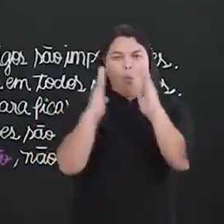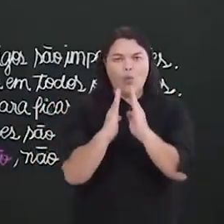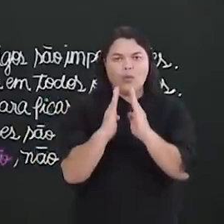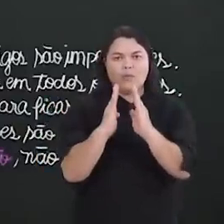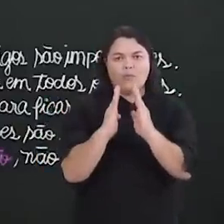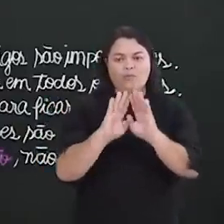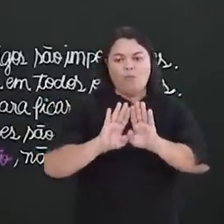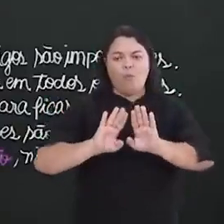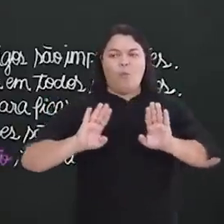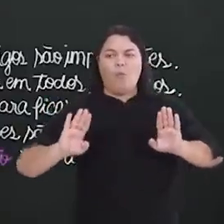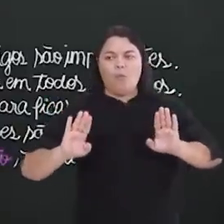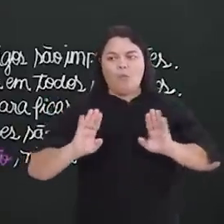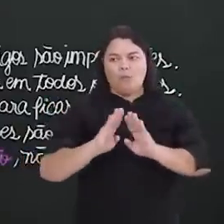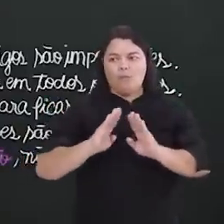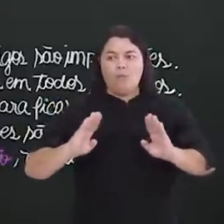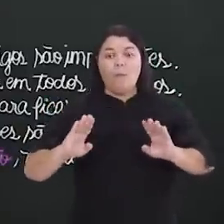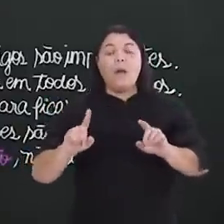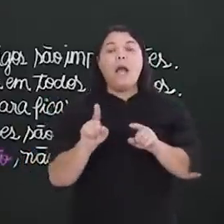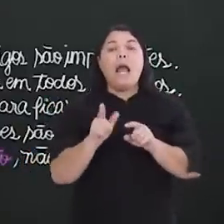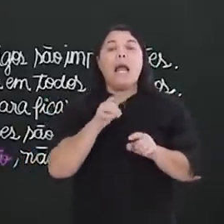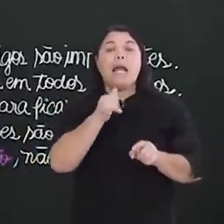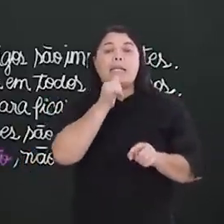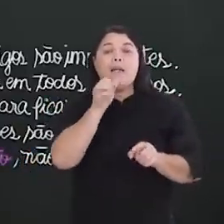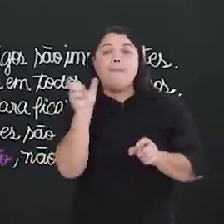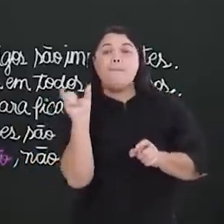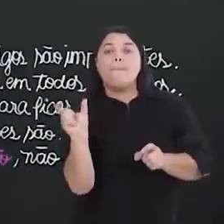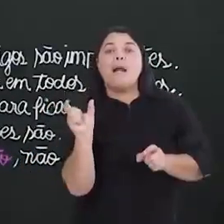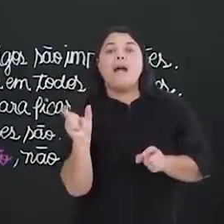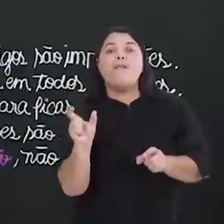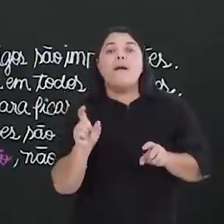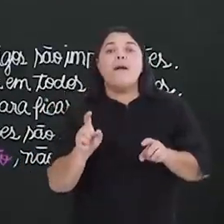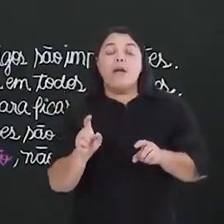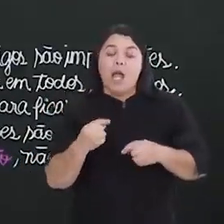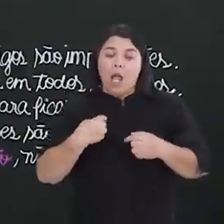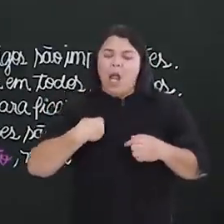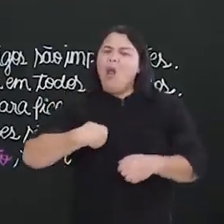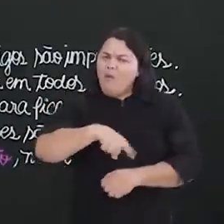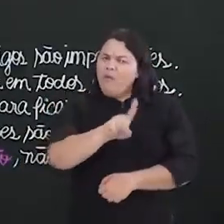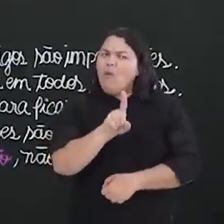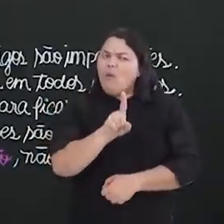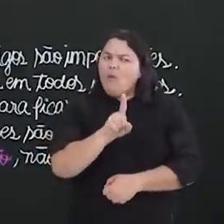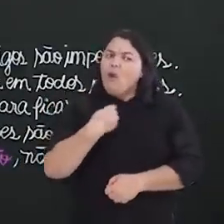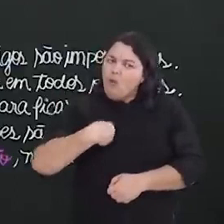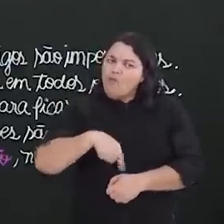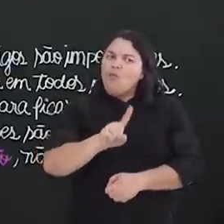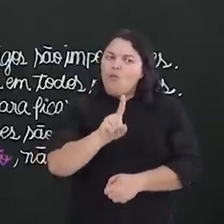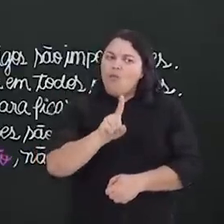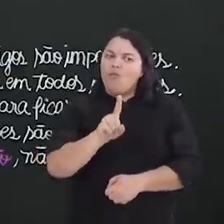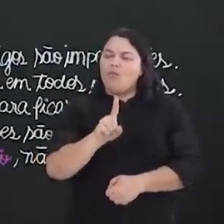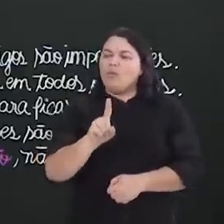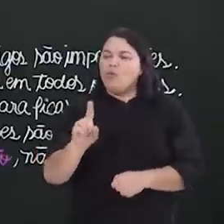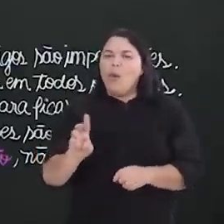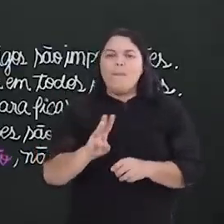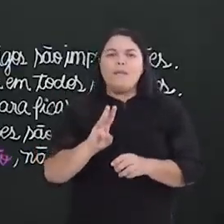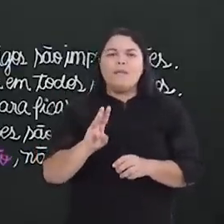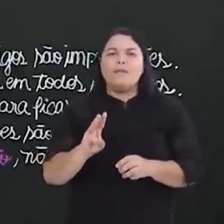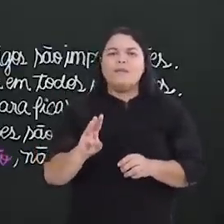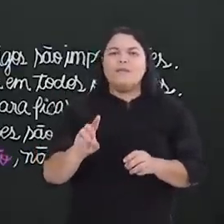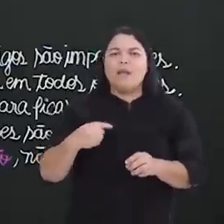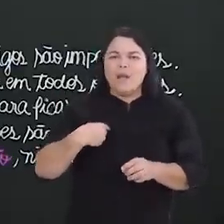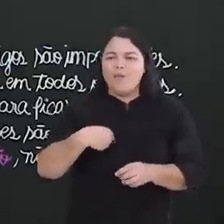mais famosa de todas, a conjunção mas. Vou ao shopping, mas não pretendo demorar. Então essas